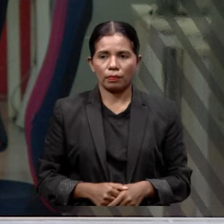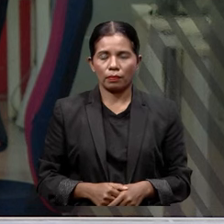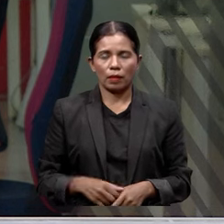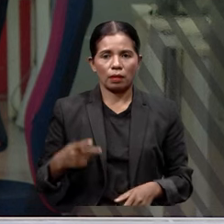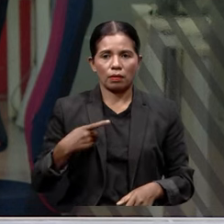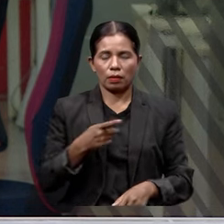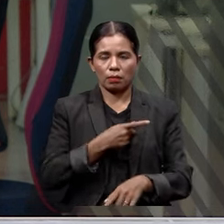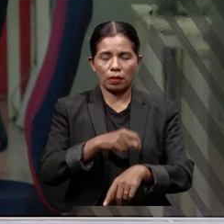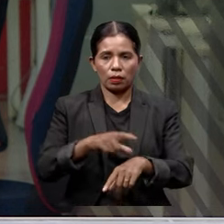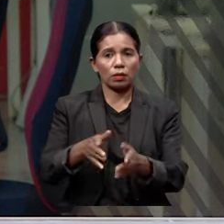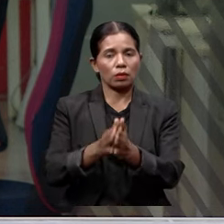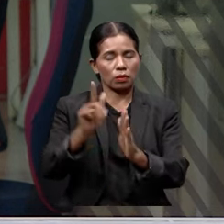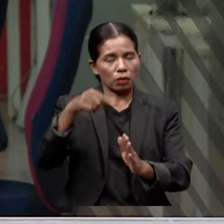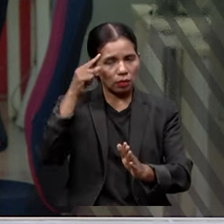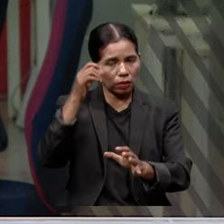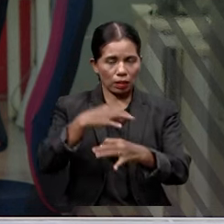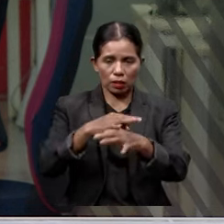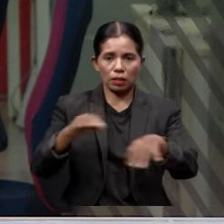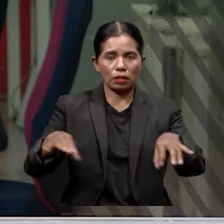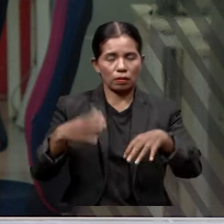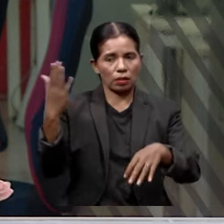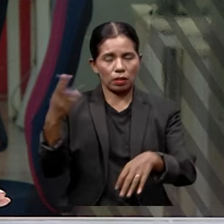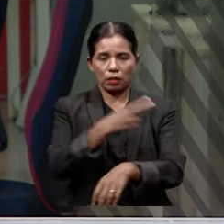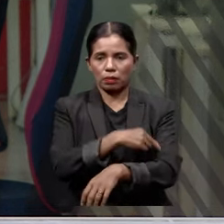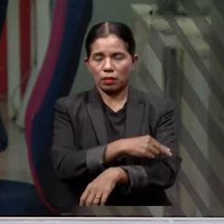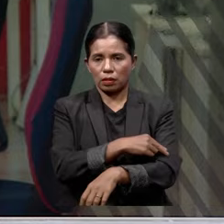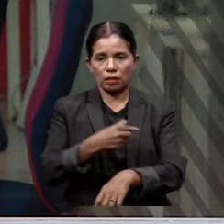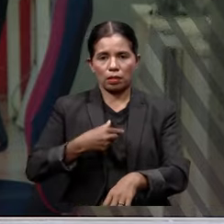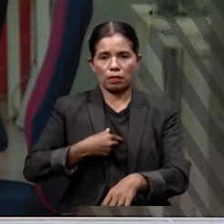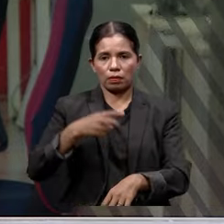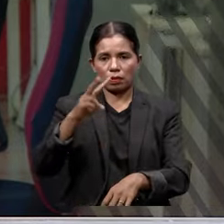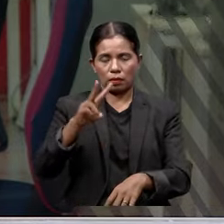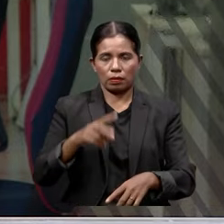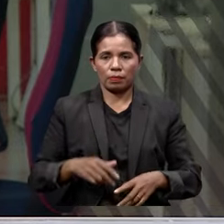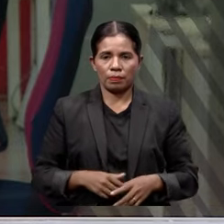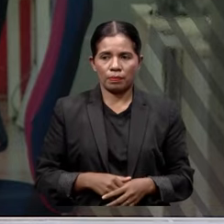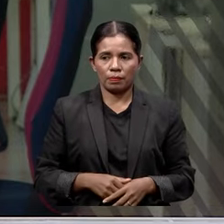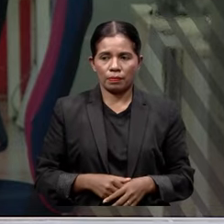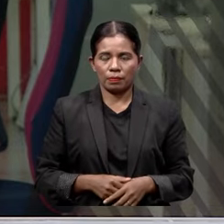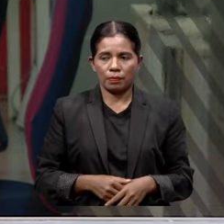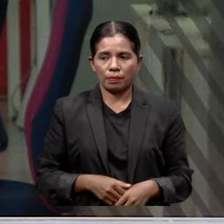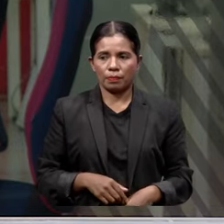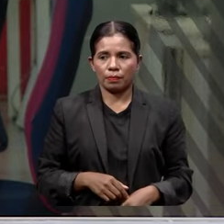Parlamento Nacional e o seu governo adia serviço ao Hospital Nacional Guido Valadares.